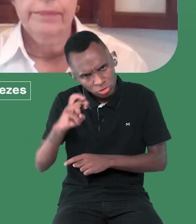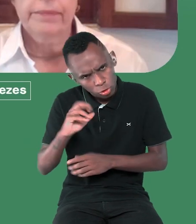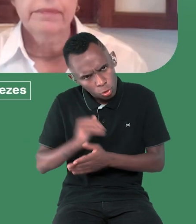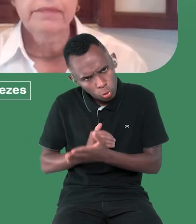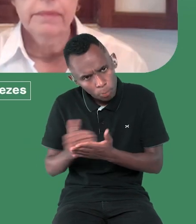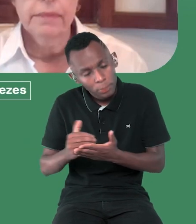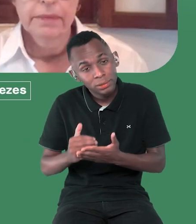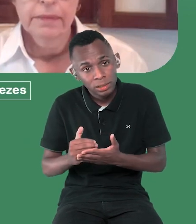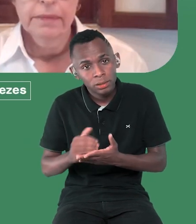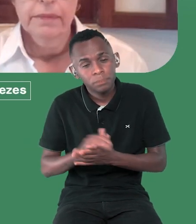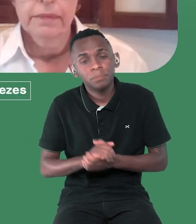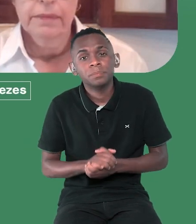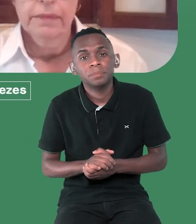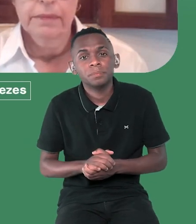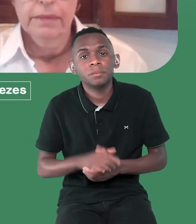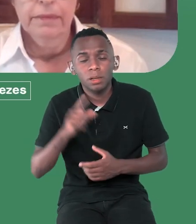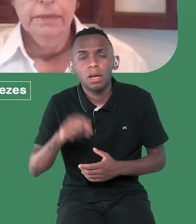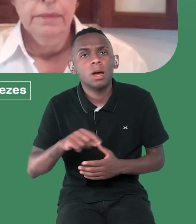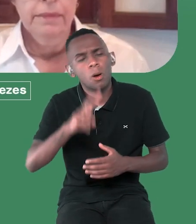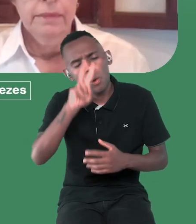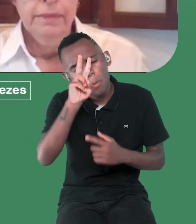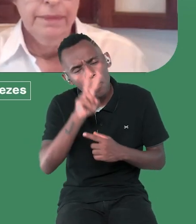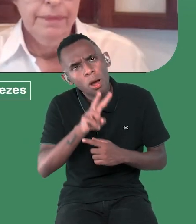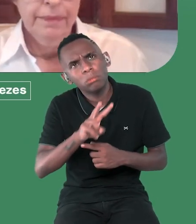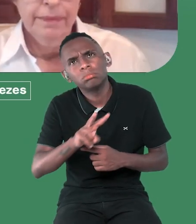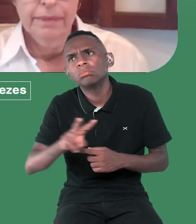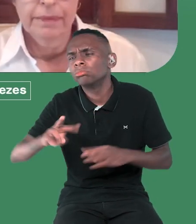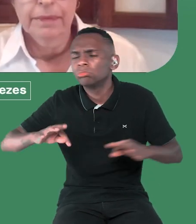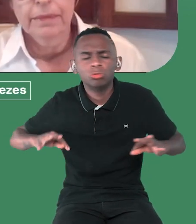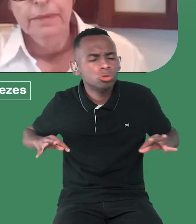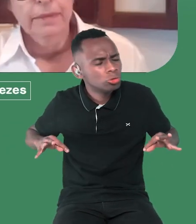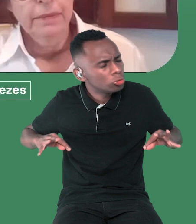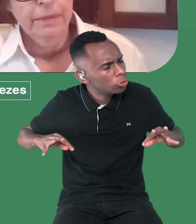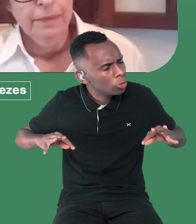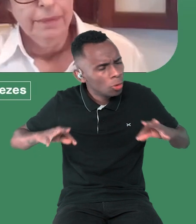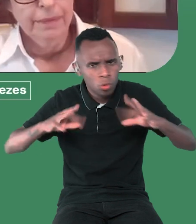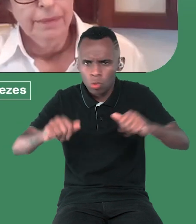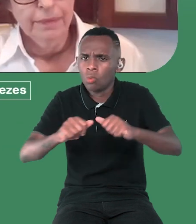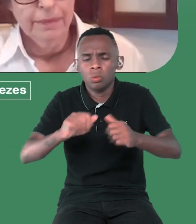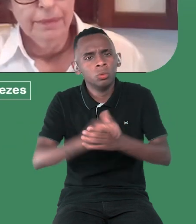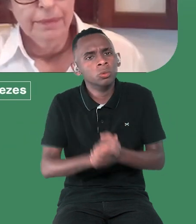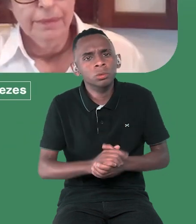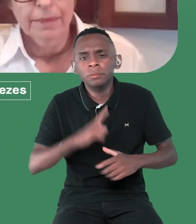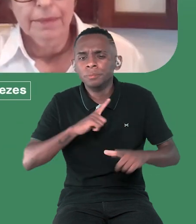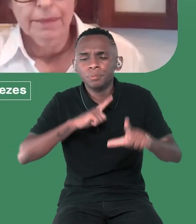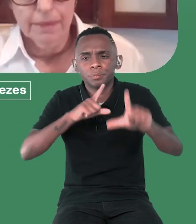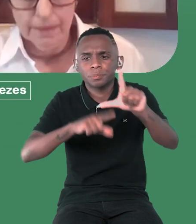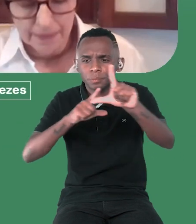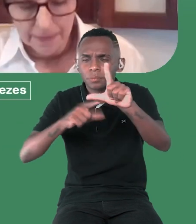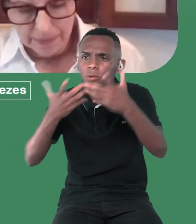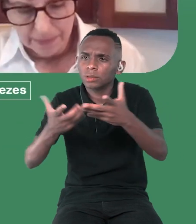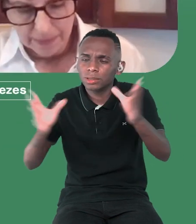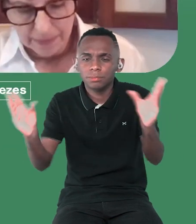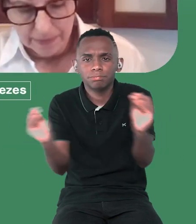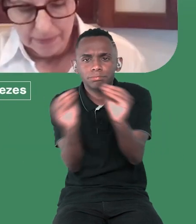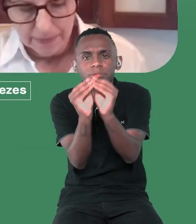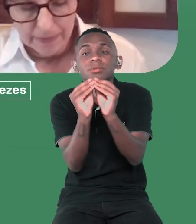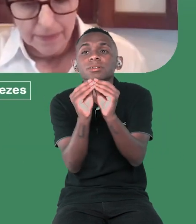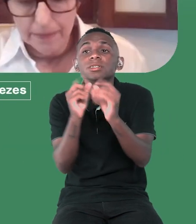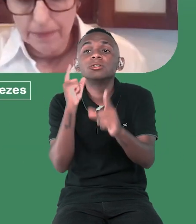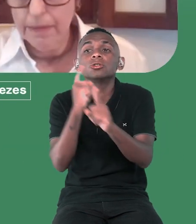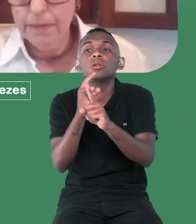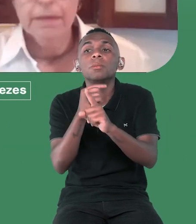idade, foi uma leitura, assim, de tudo. Eu lia tudo que tivesse letra, eu queria juntar aquilo e descobrir qual